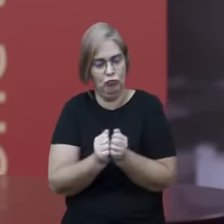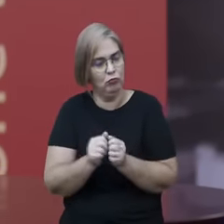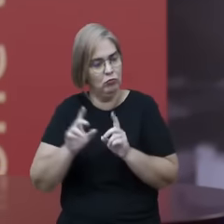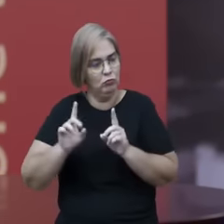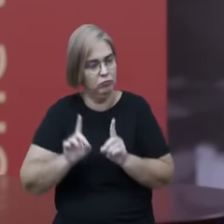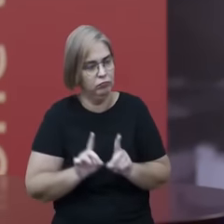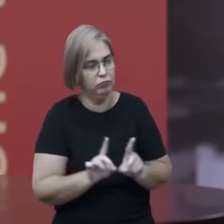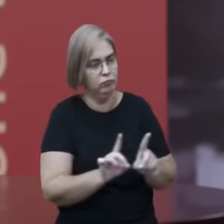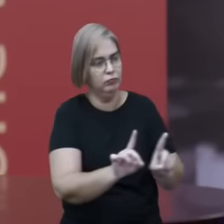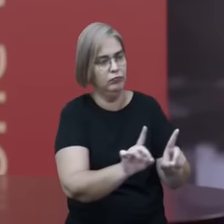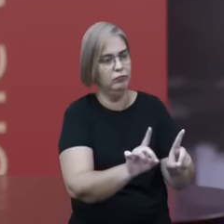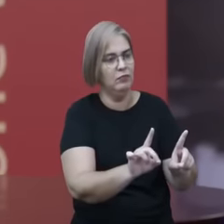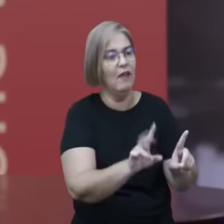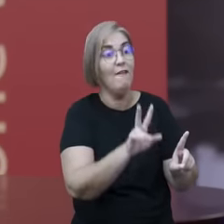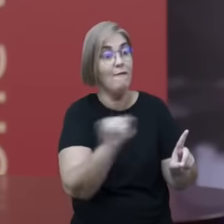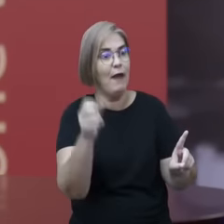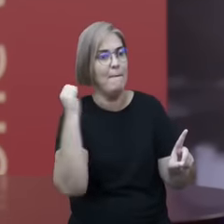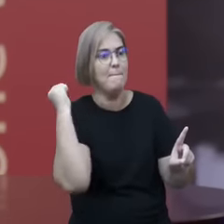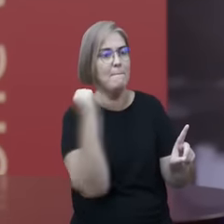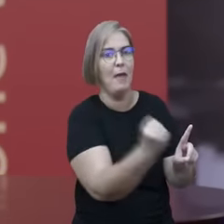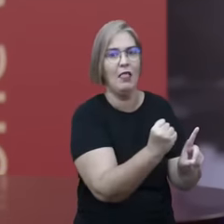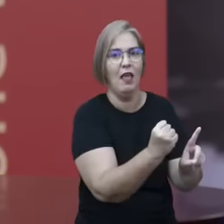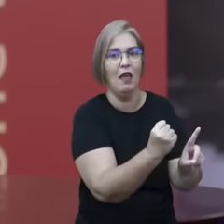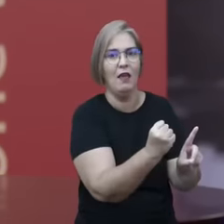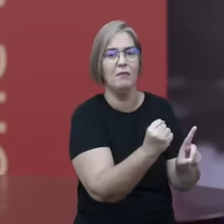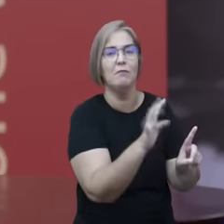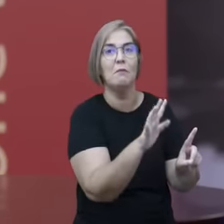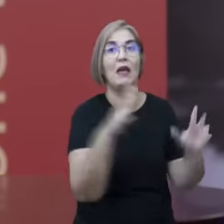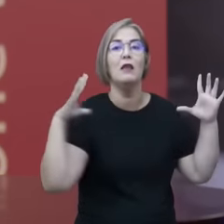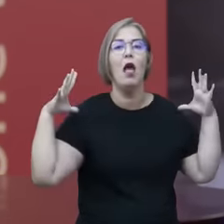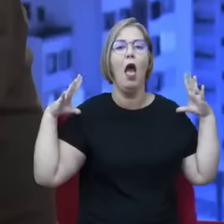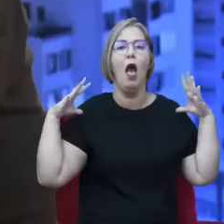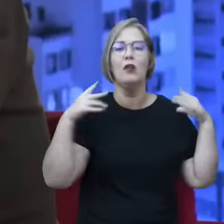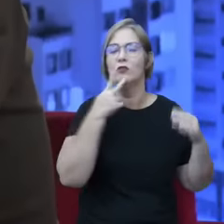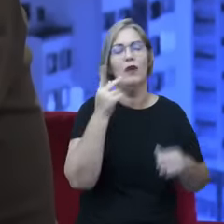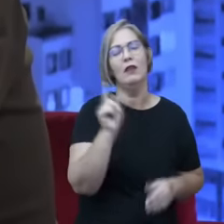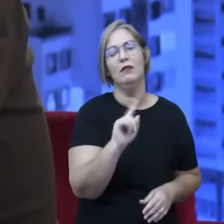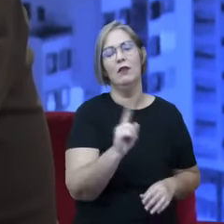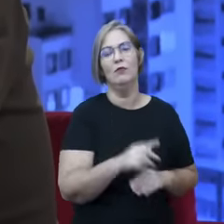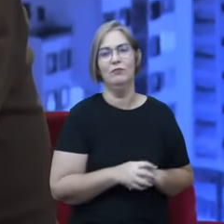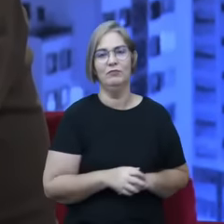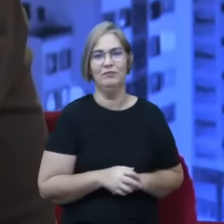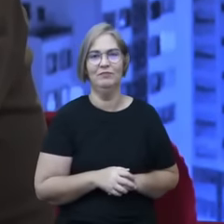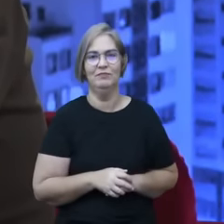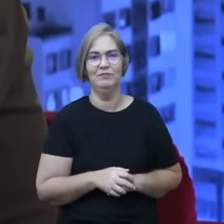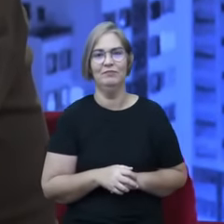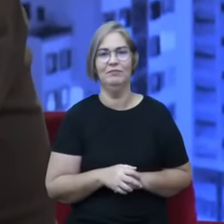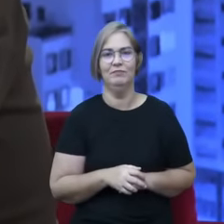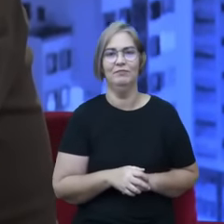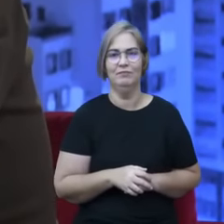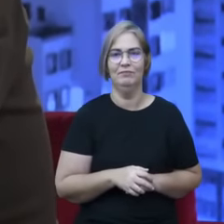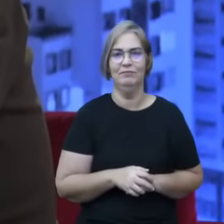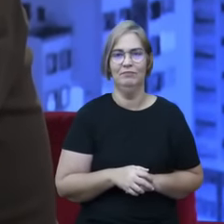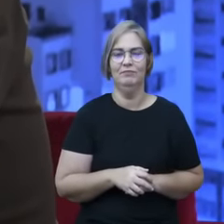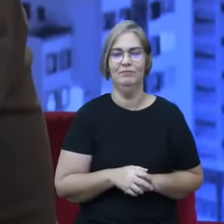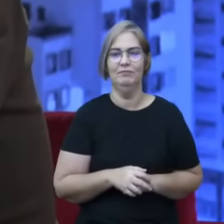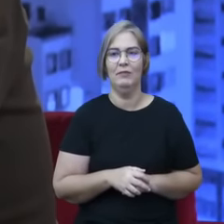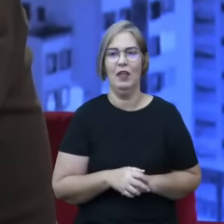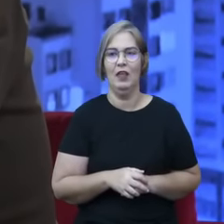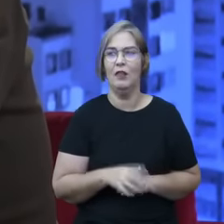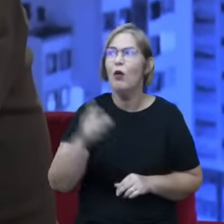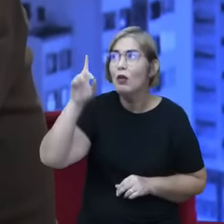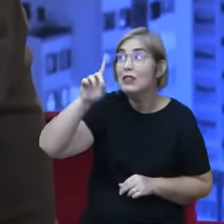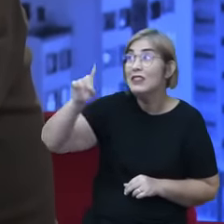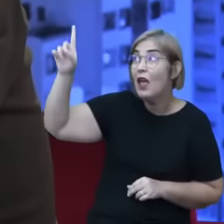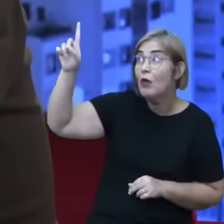porque justamente a alternativa que nós temos de diante de nós é ou Deus ou nada, ou Deus ou o desespero até a